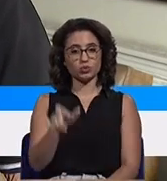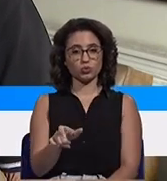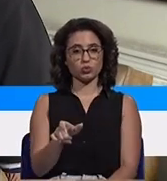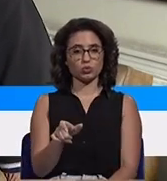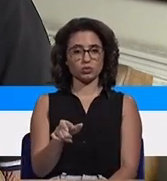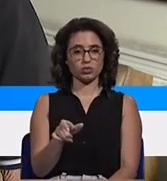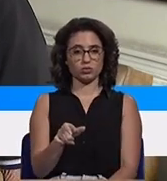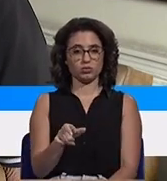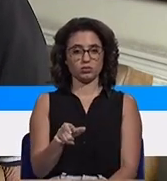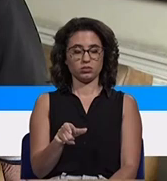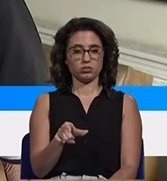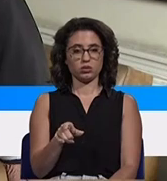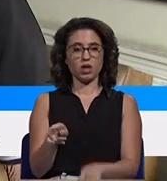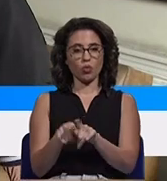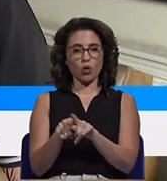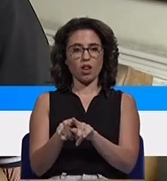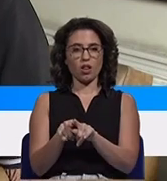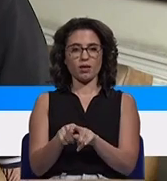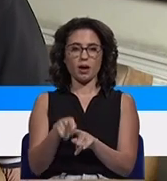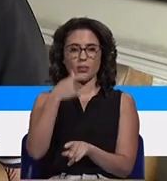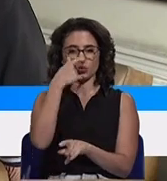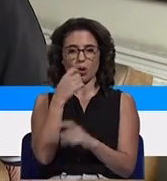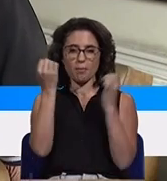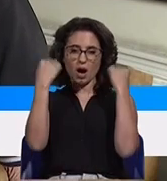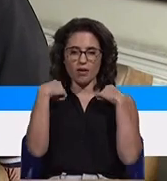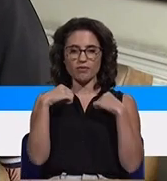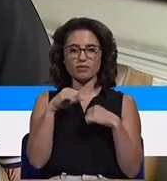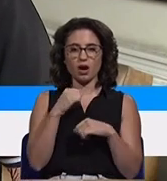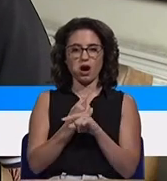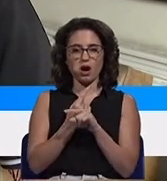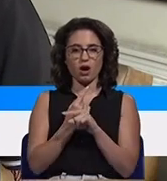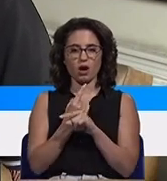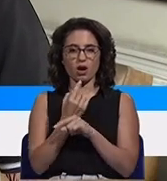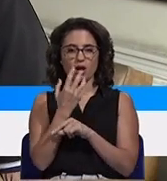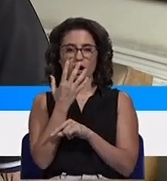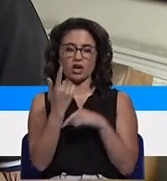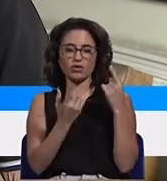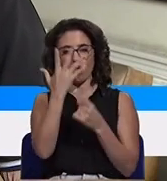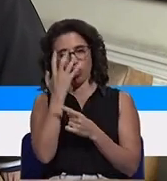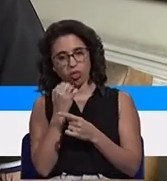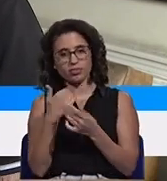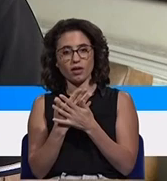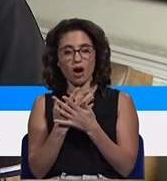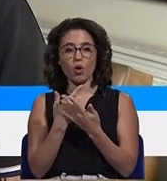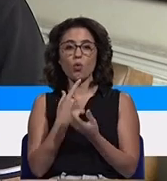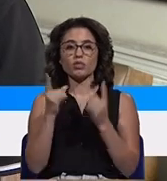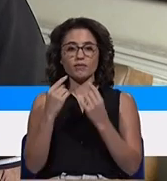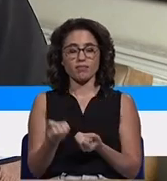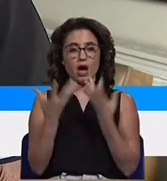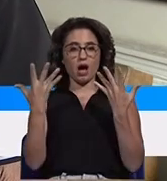que a gente considera aquela máfia meio adormecida, por vezes ela ganha fogo novamente quando